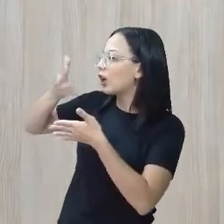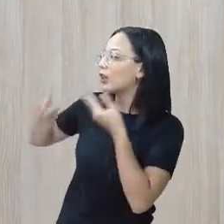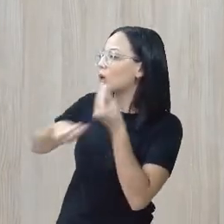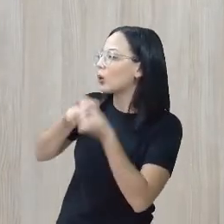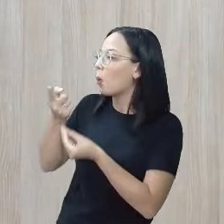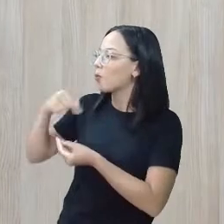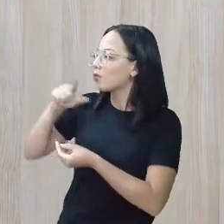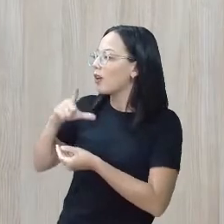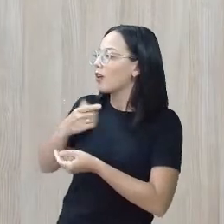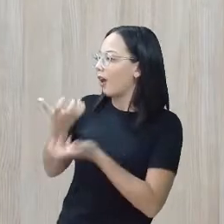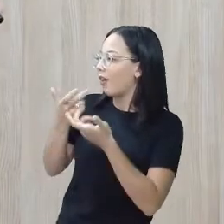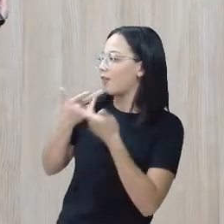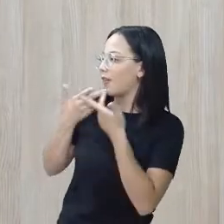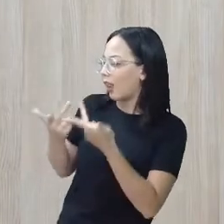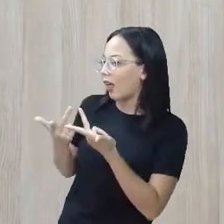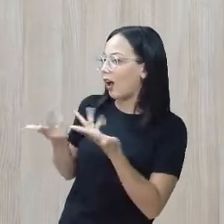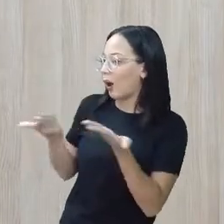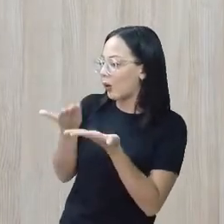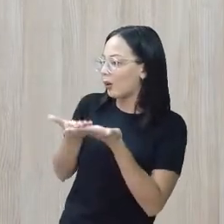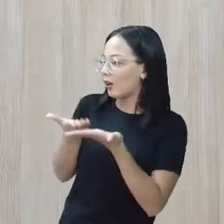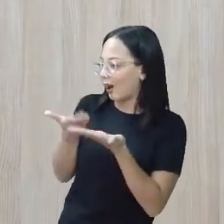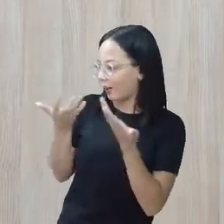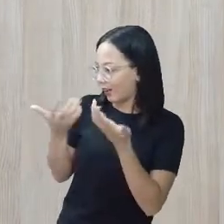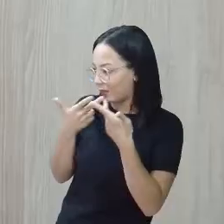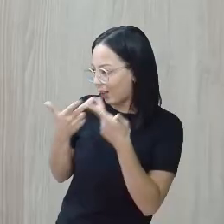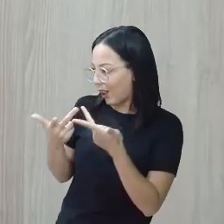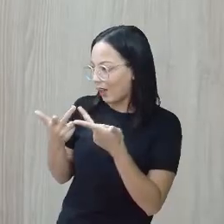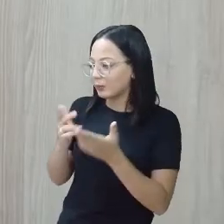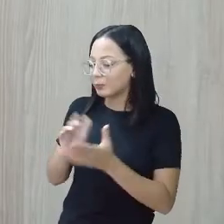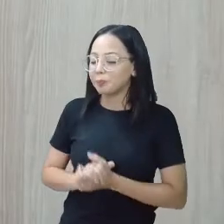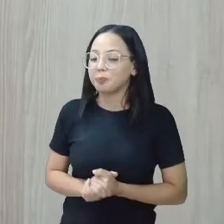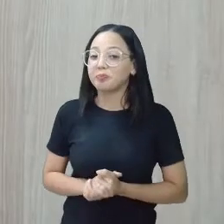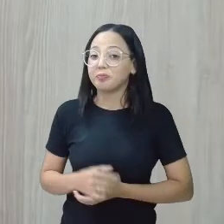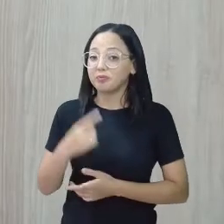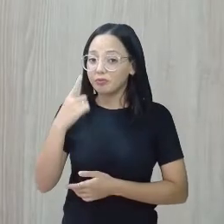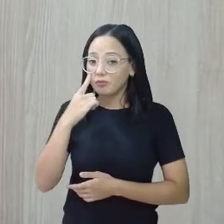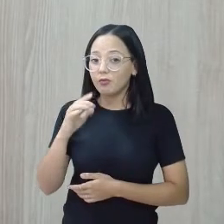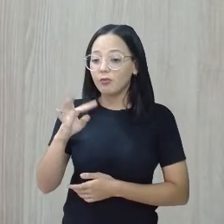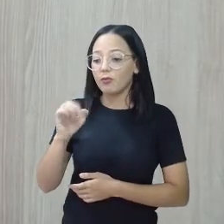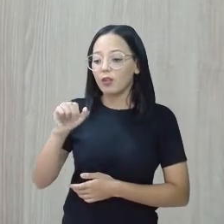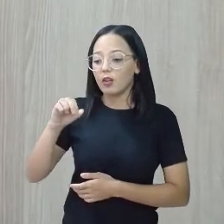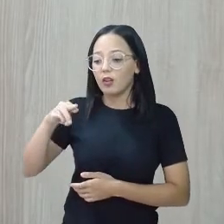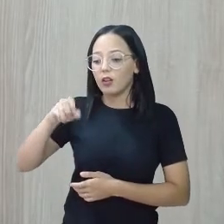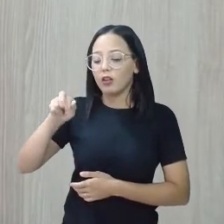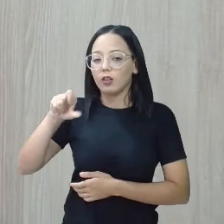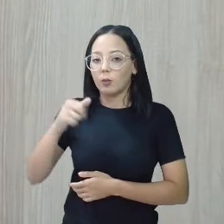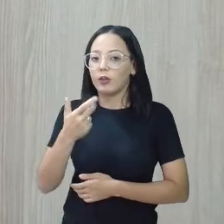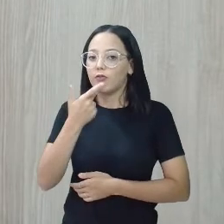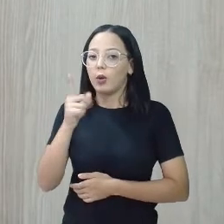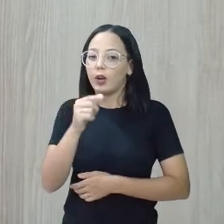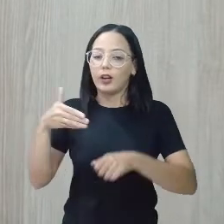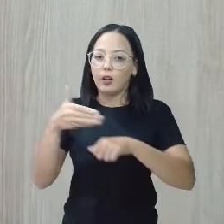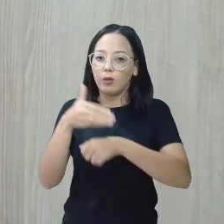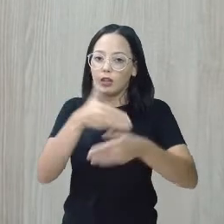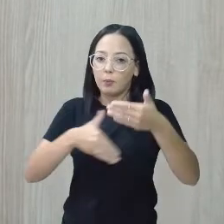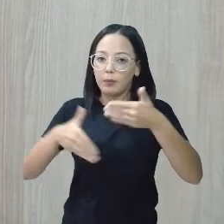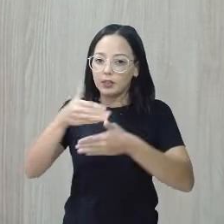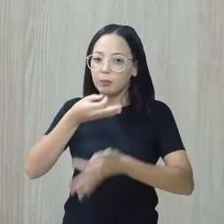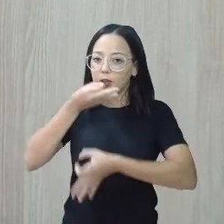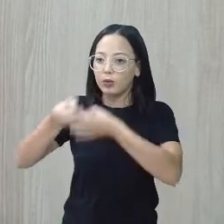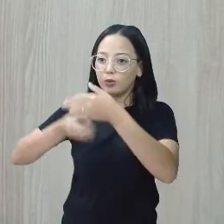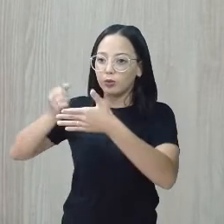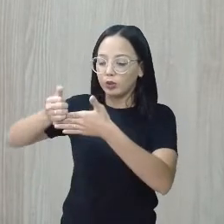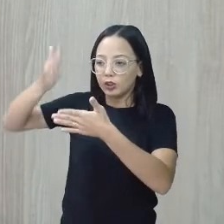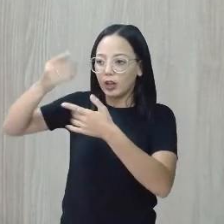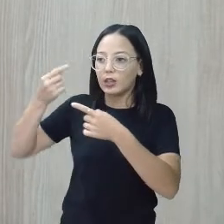O senhor tem algum comentário diante da nossa aula? Tâmara explicou aqui que não está participando do chat hoje porque ela está com a tela cheia